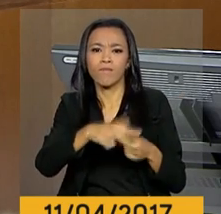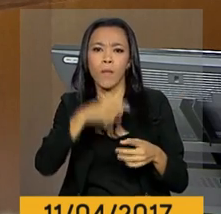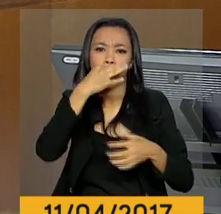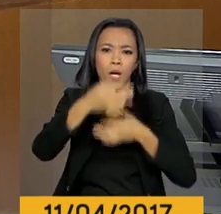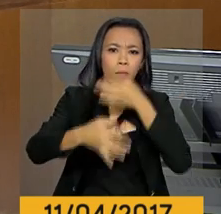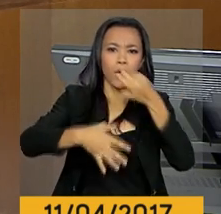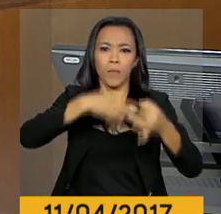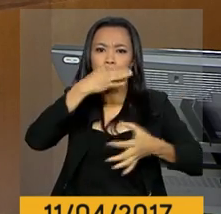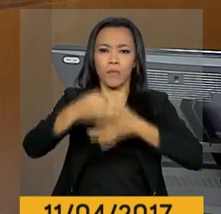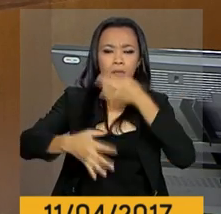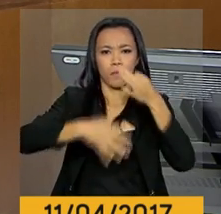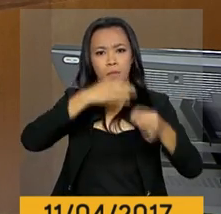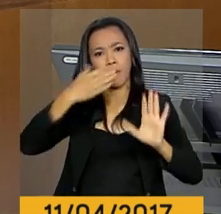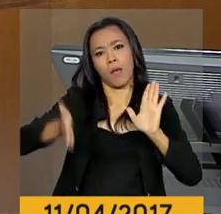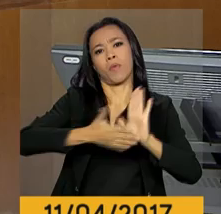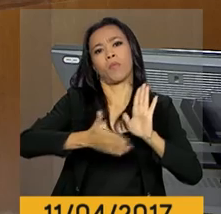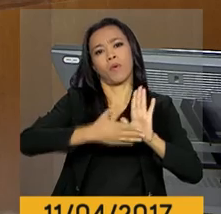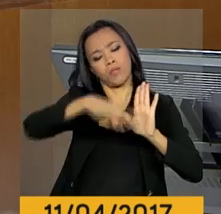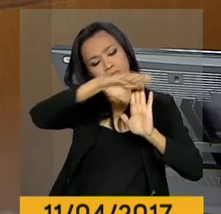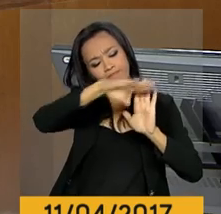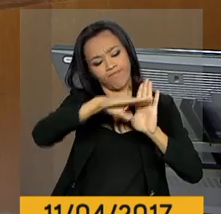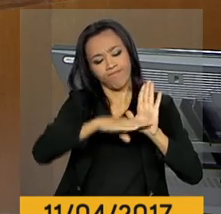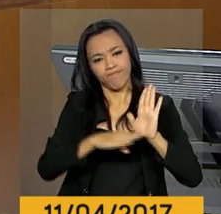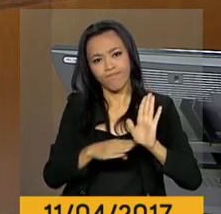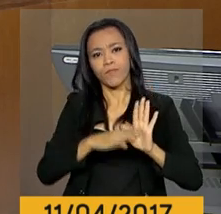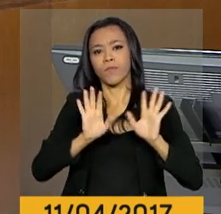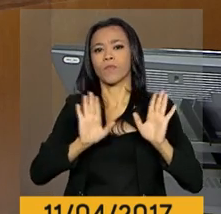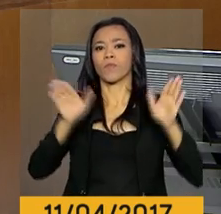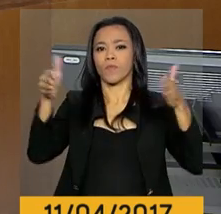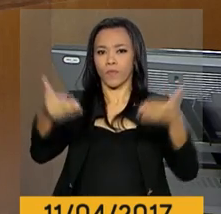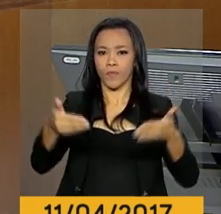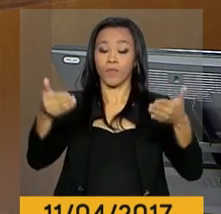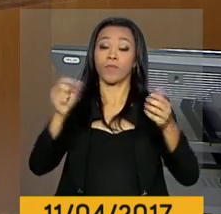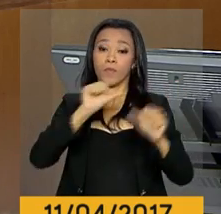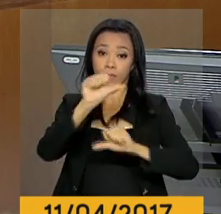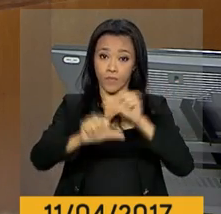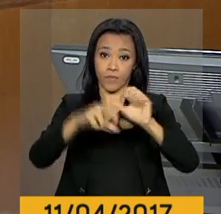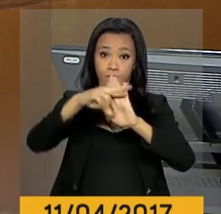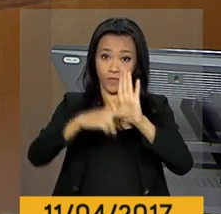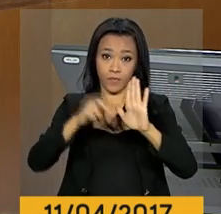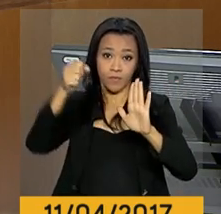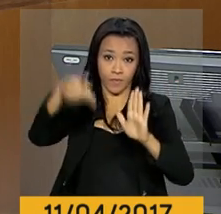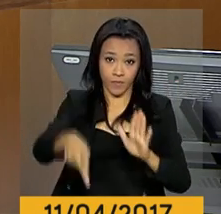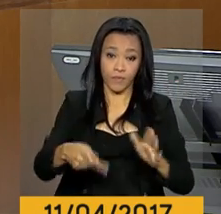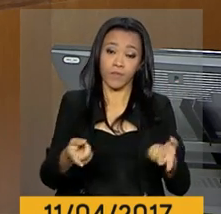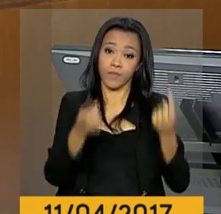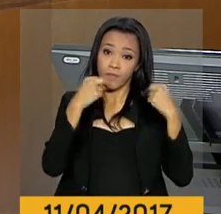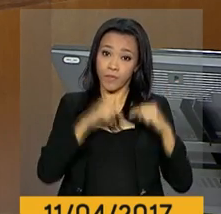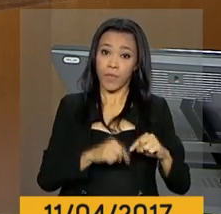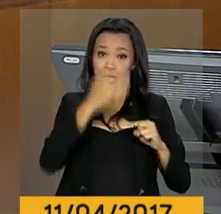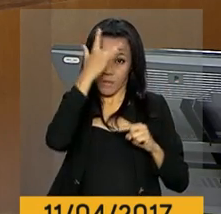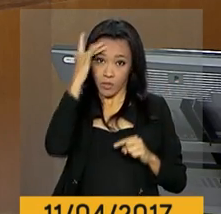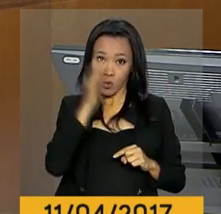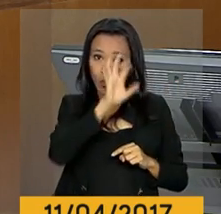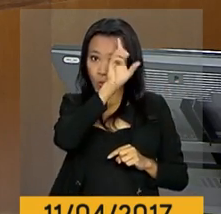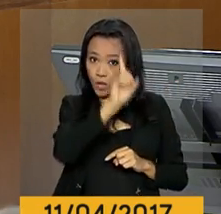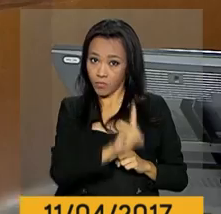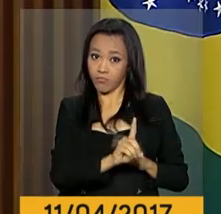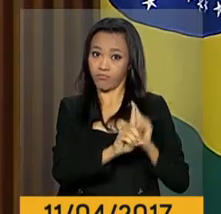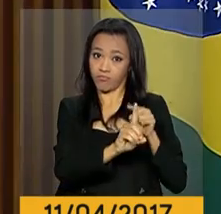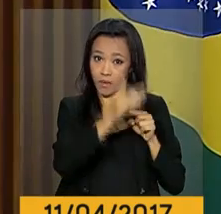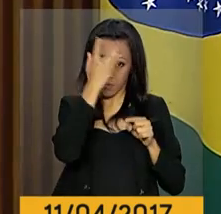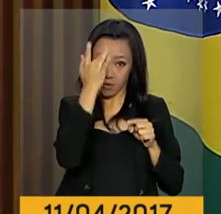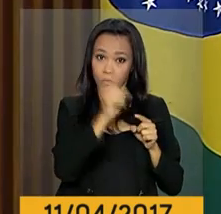relação a reforma da Previdência e recentemente o relator esteve